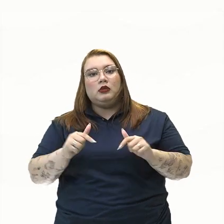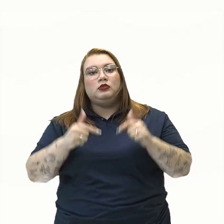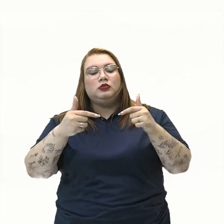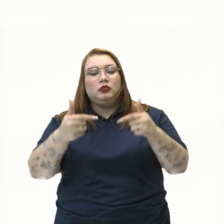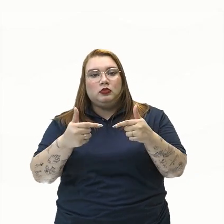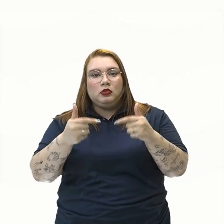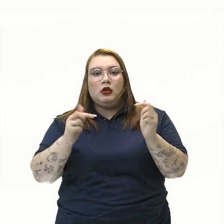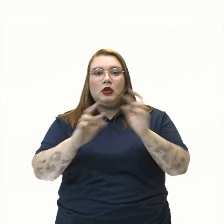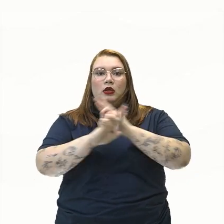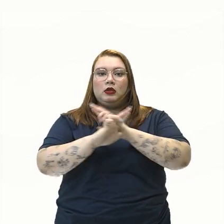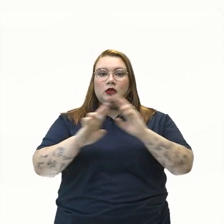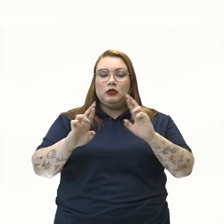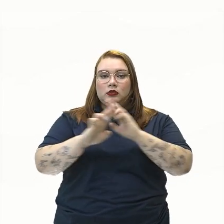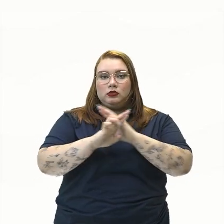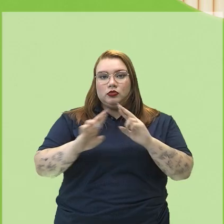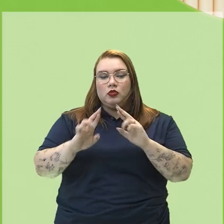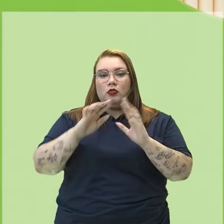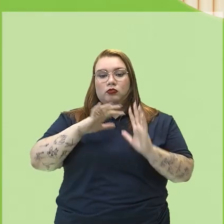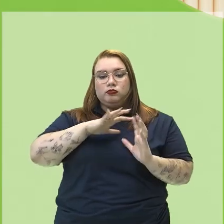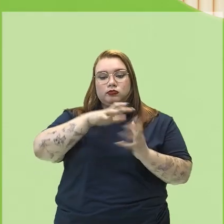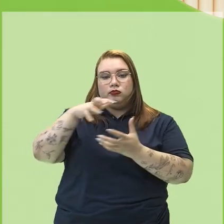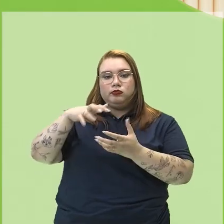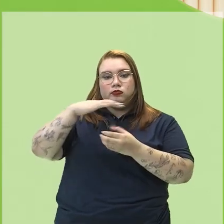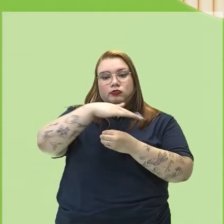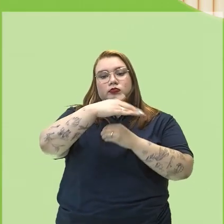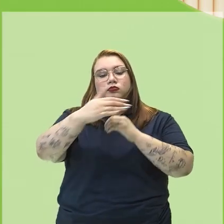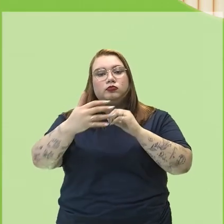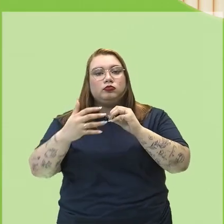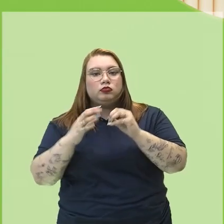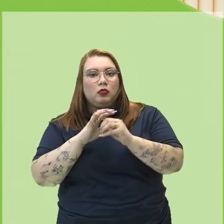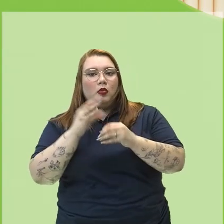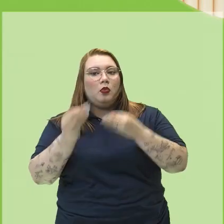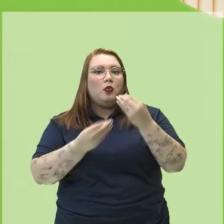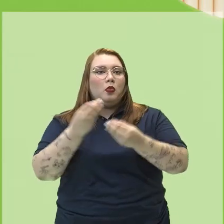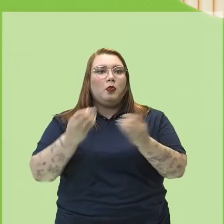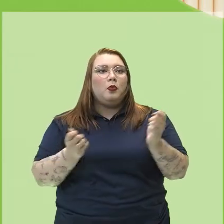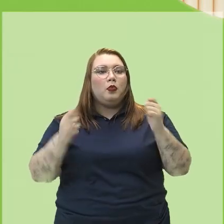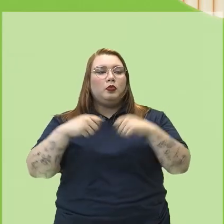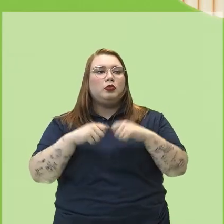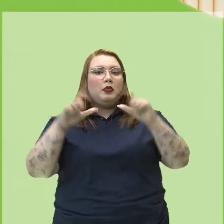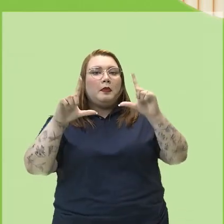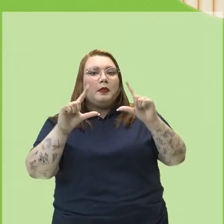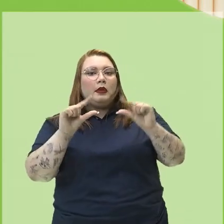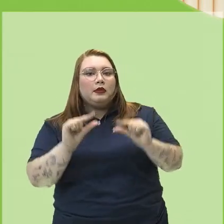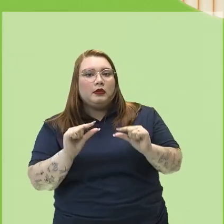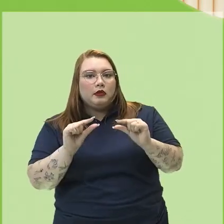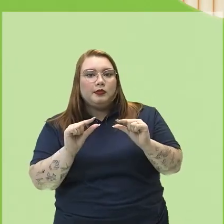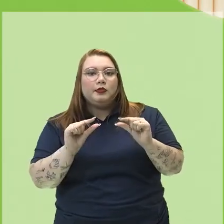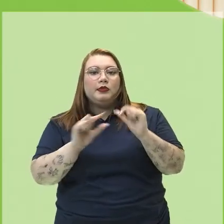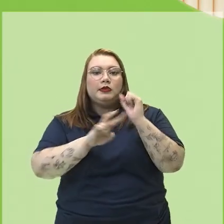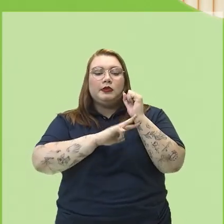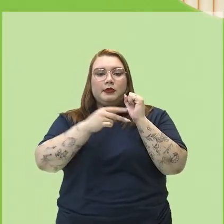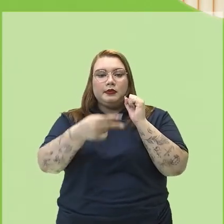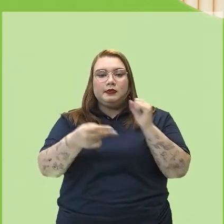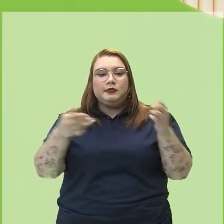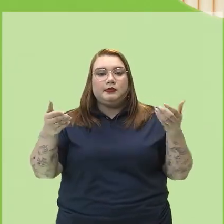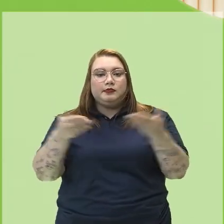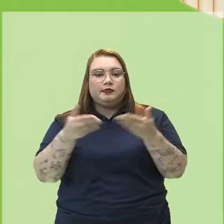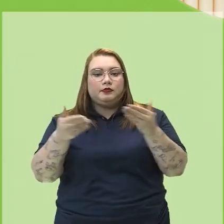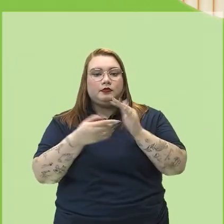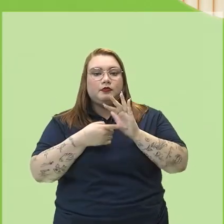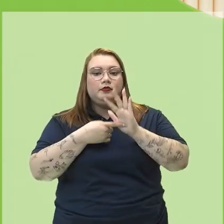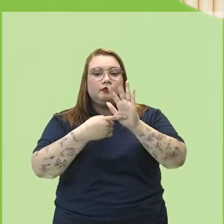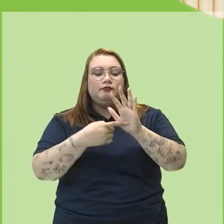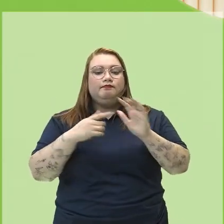ações relacionadas ali ao efeito estufa, né? Como é que a gente pode minimizar todo esse impacto, né? Então a gente vai observar ali